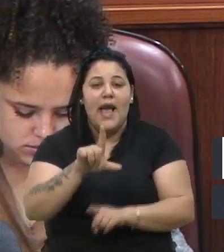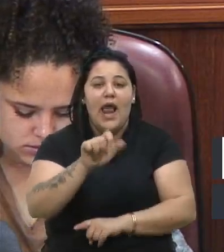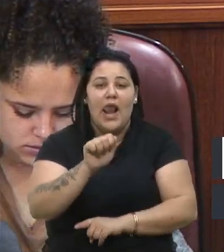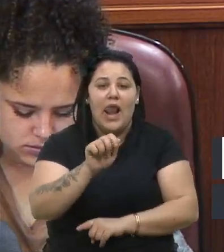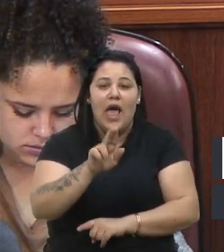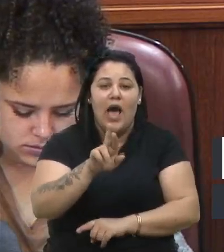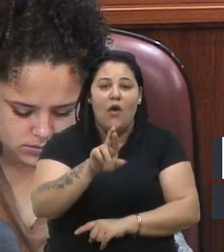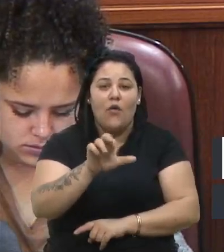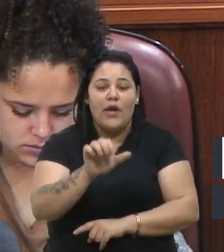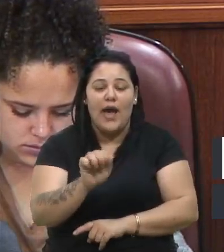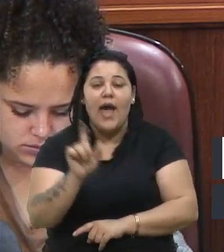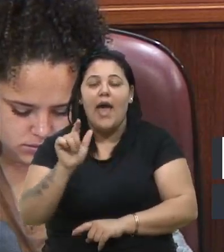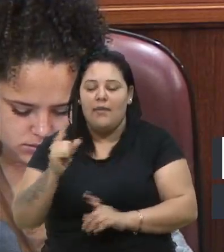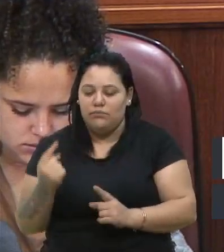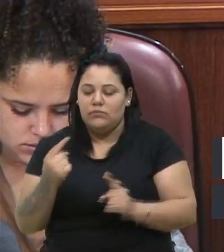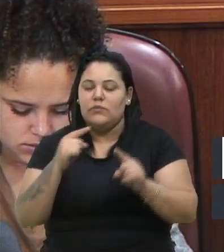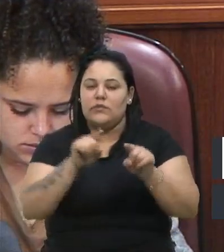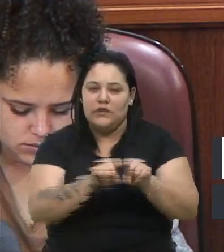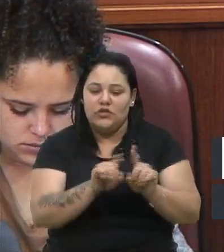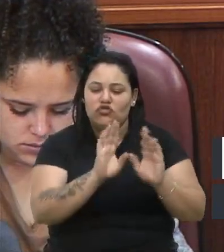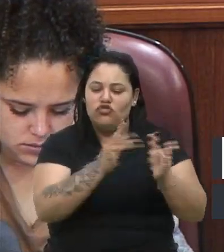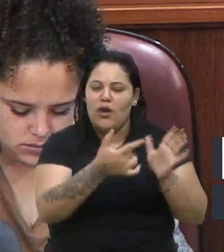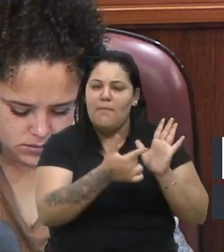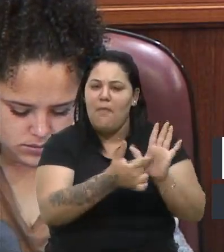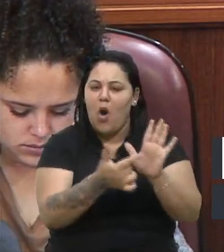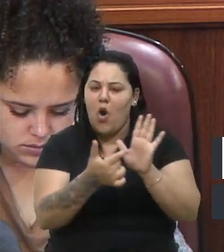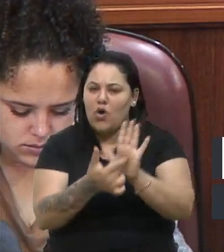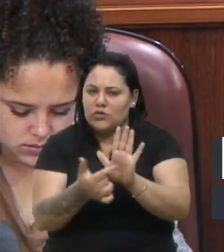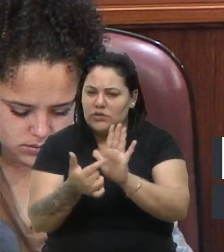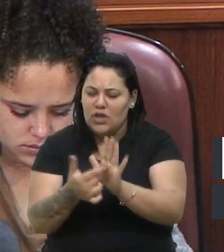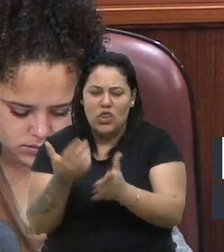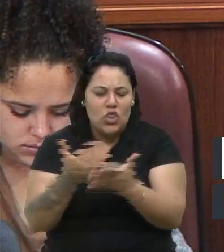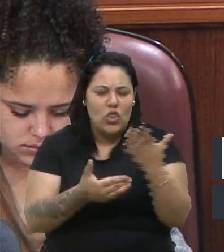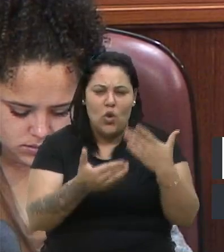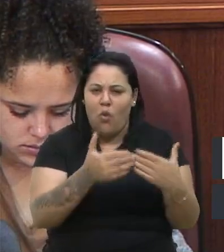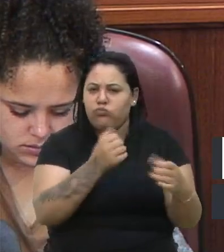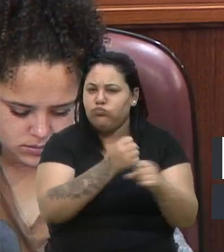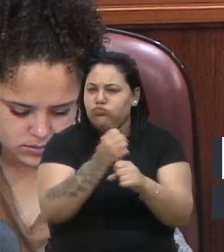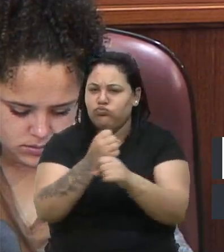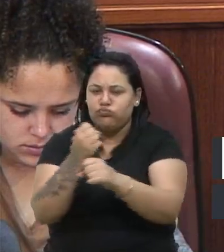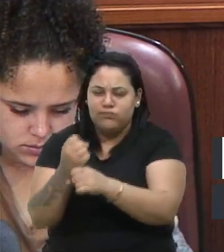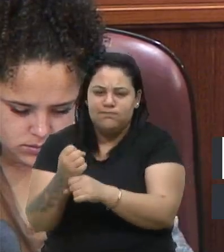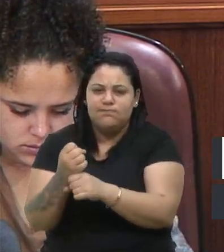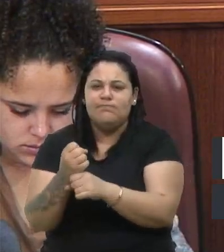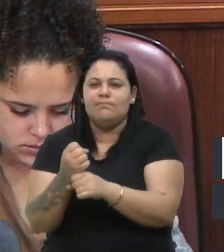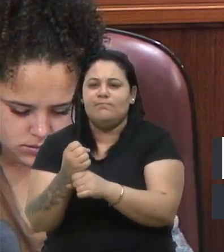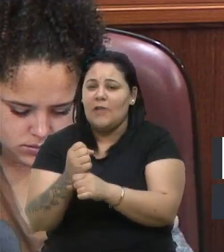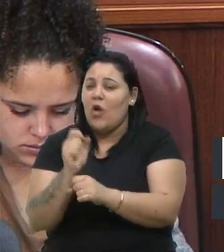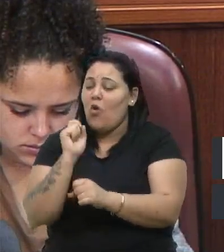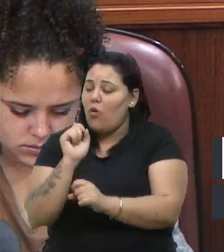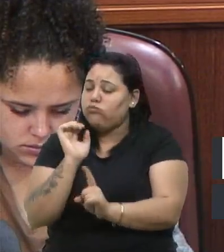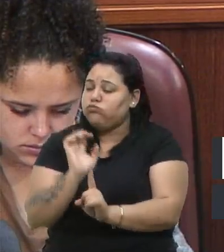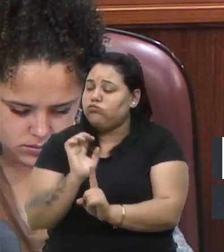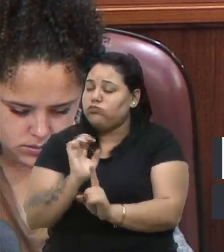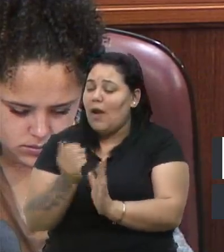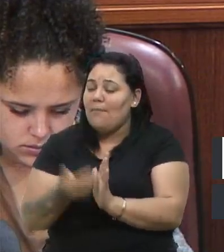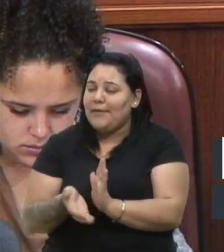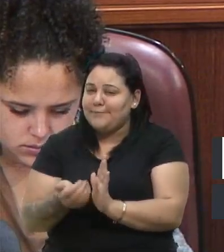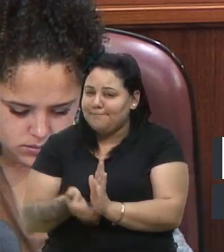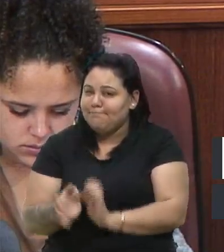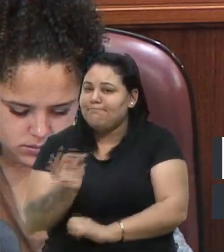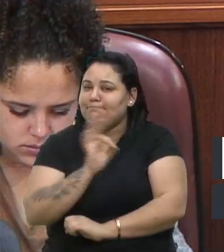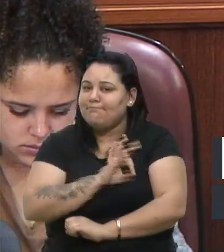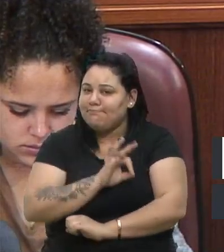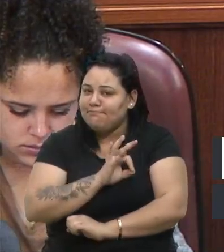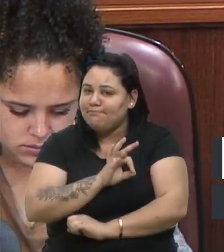Temos apontado, ano após ano, os efeitos dessa perda salarial e,